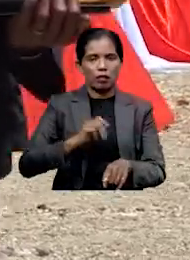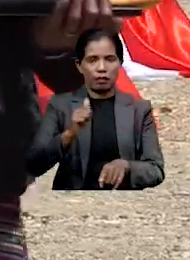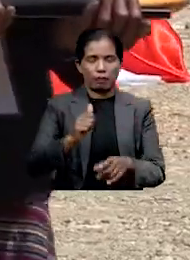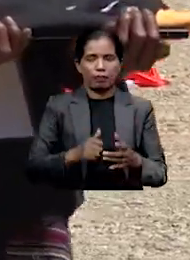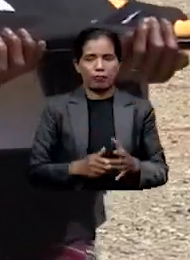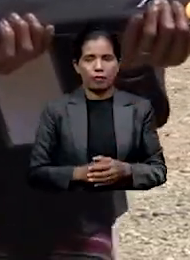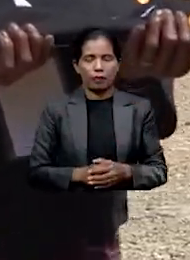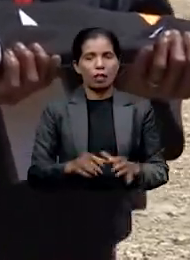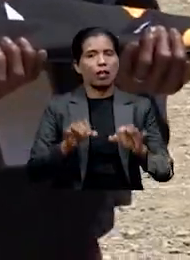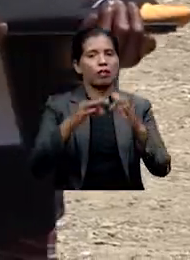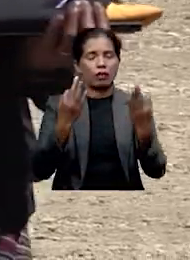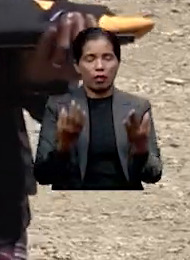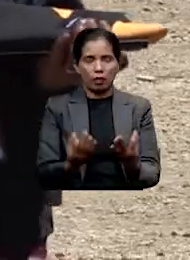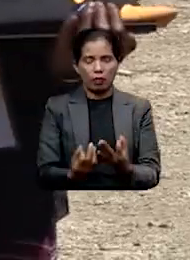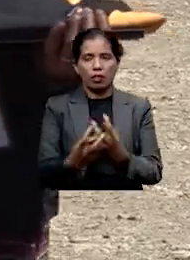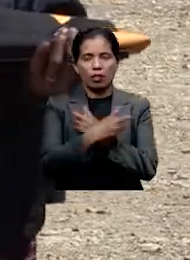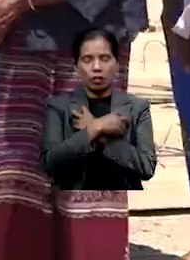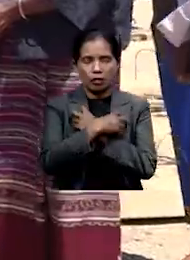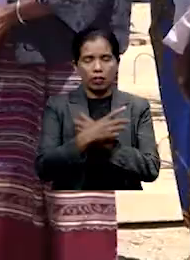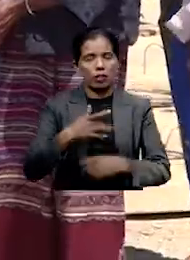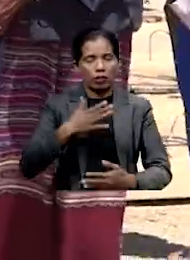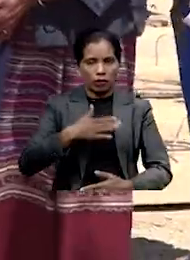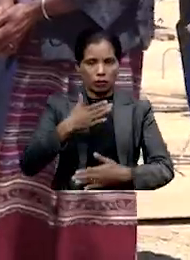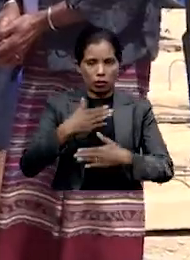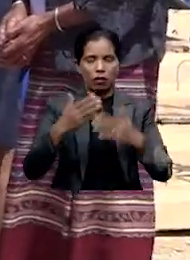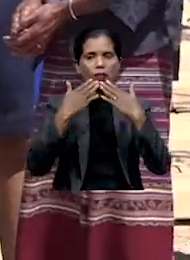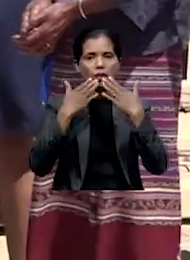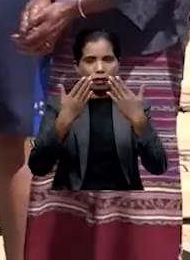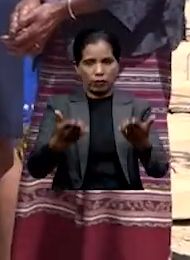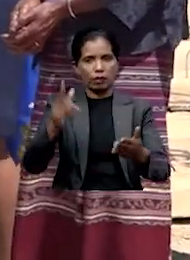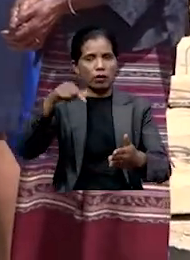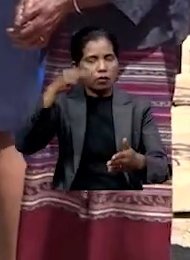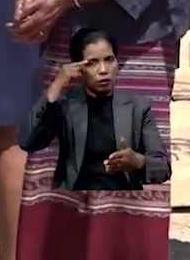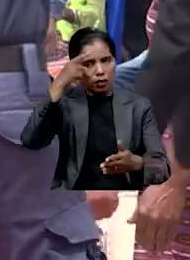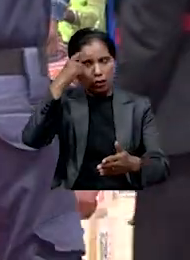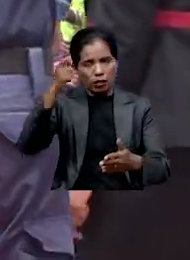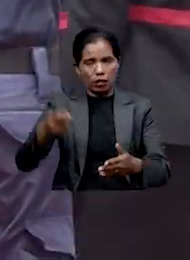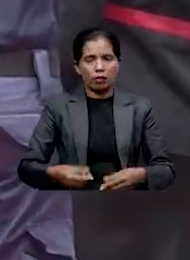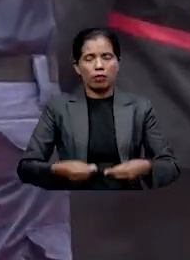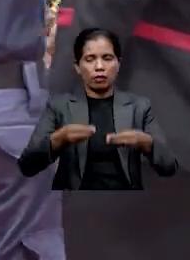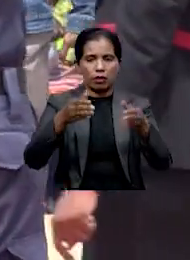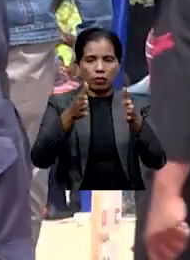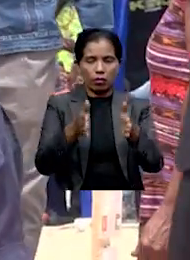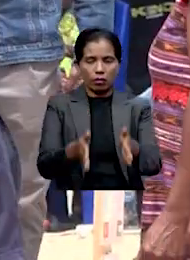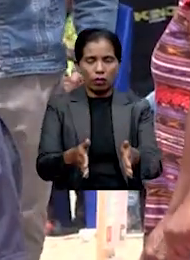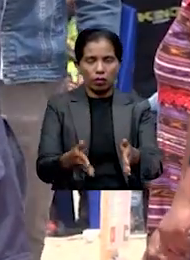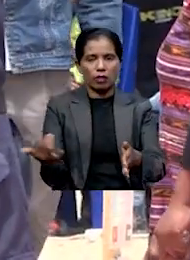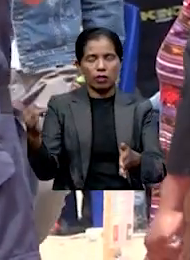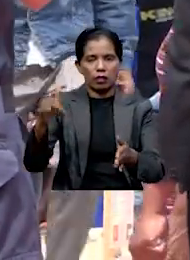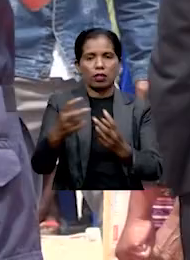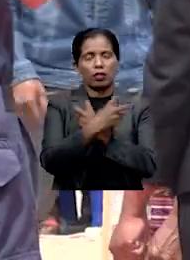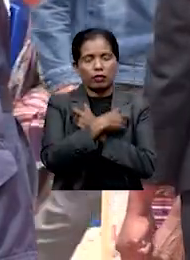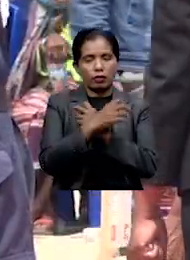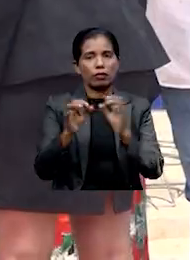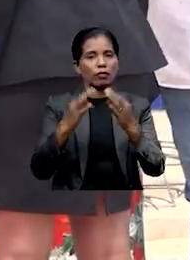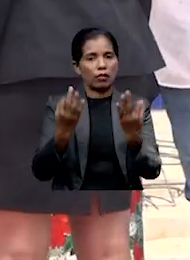Família Resto Mortal Sira sente contente no ato agradecimento para o governo, também a lot ona sirne família sirne Resto Mortal e